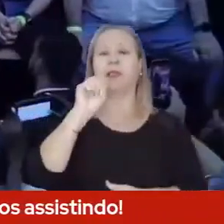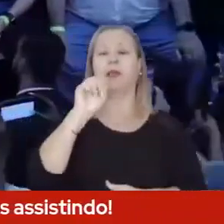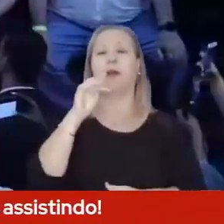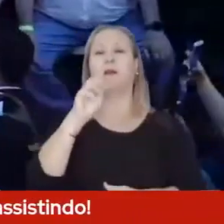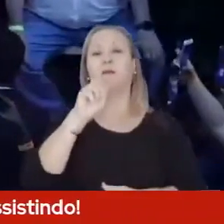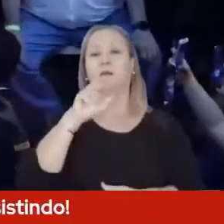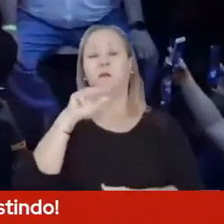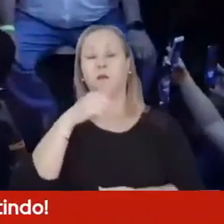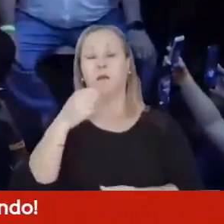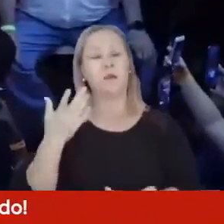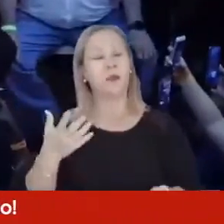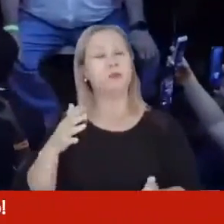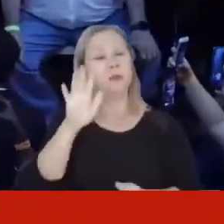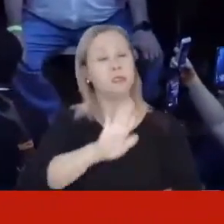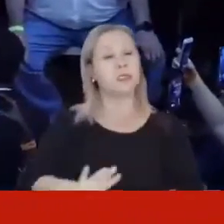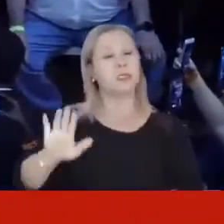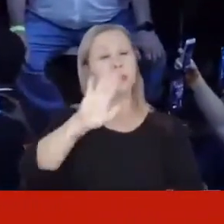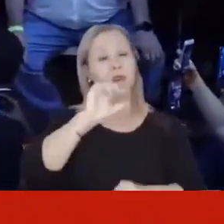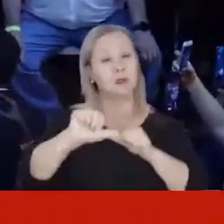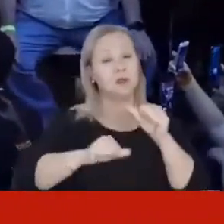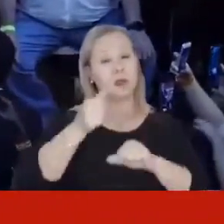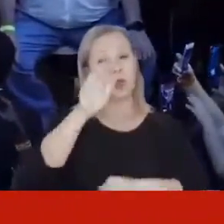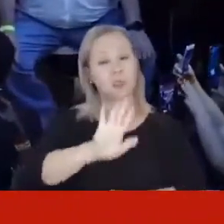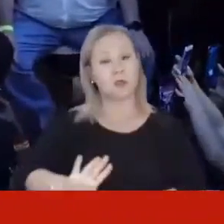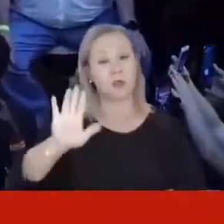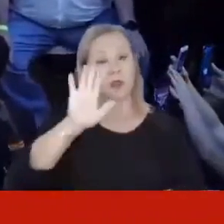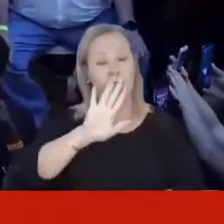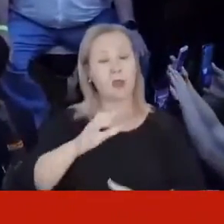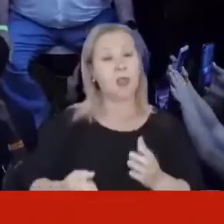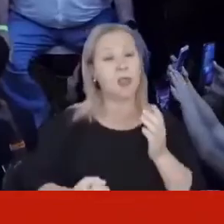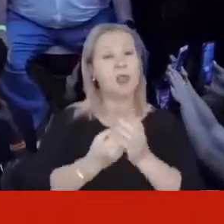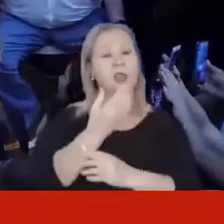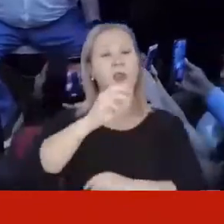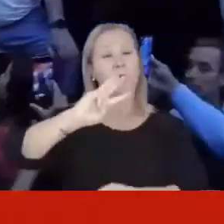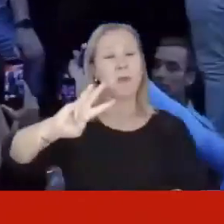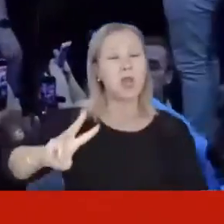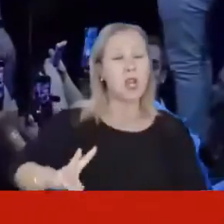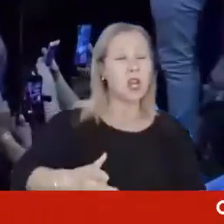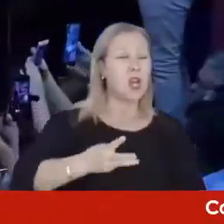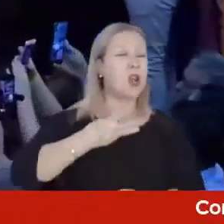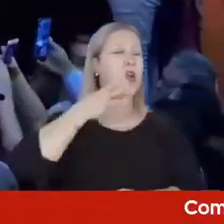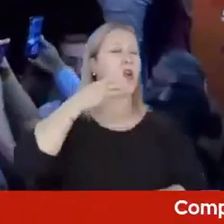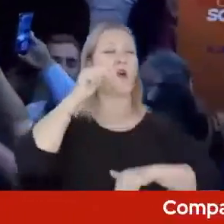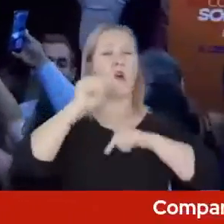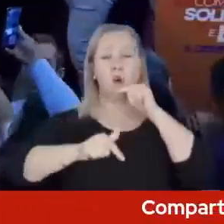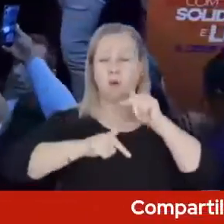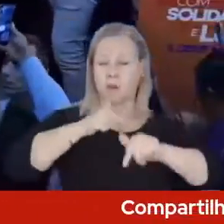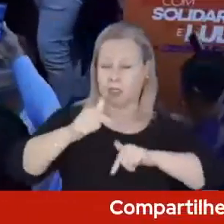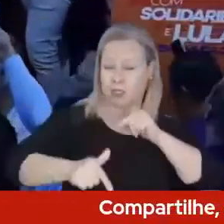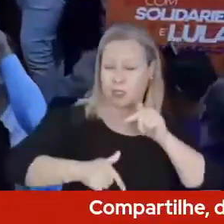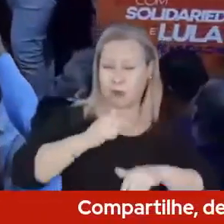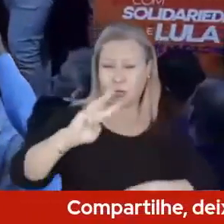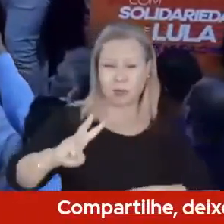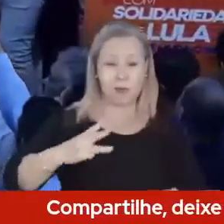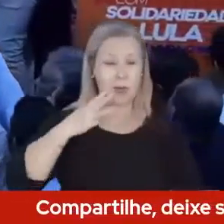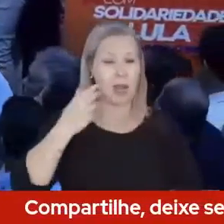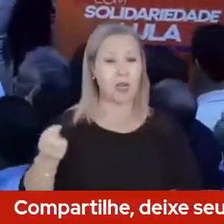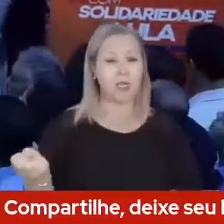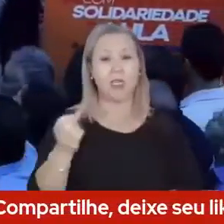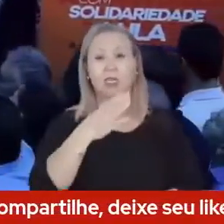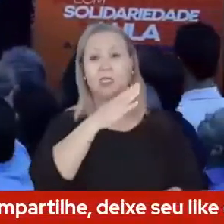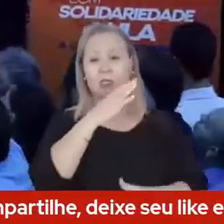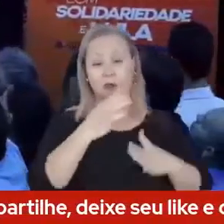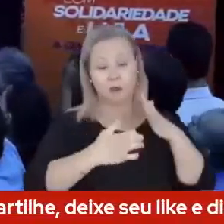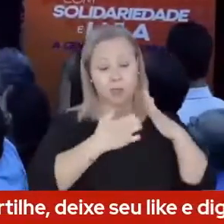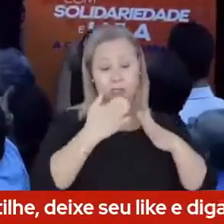criou milhares, milhões de empregos e milhares de novas empresas surgiram nesse país